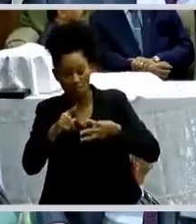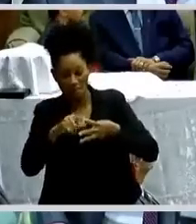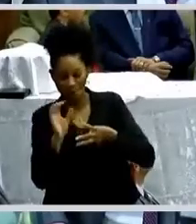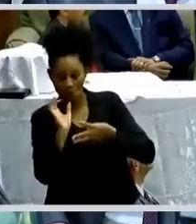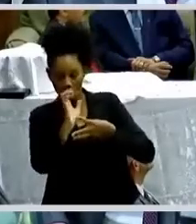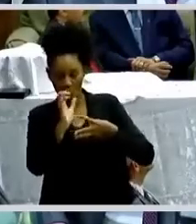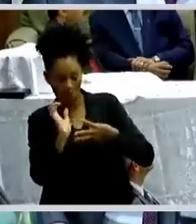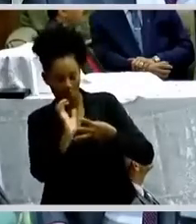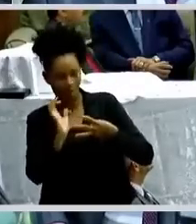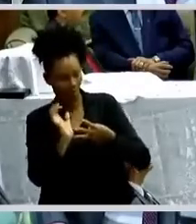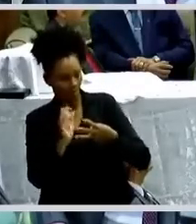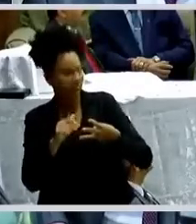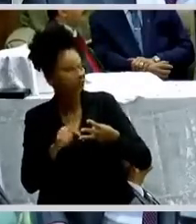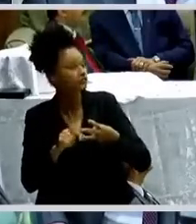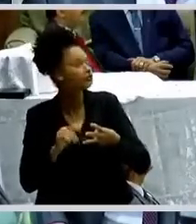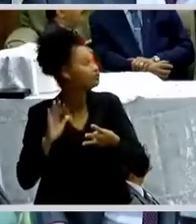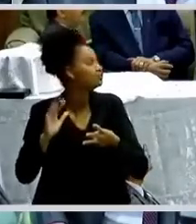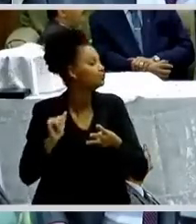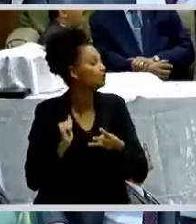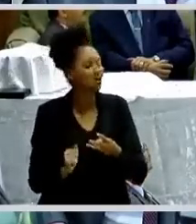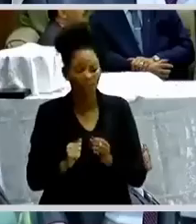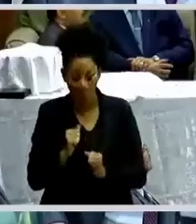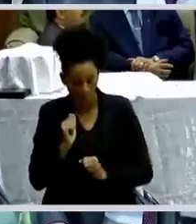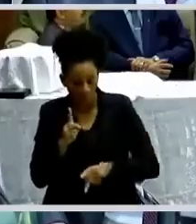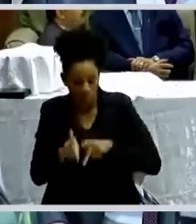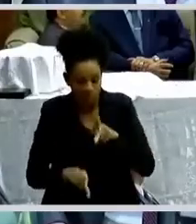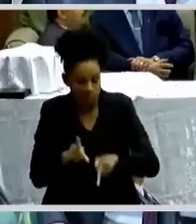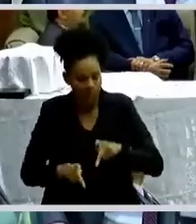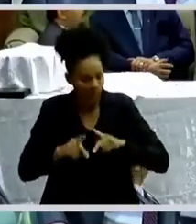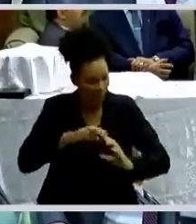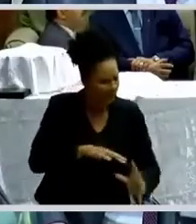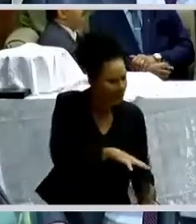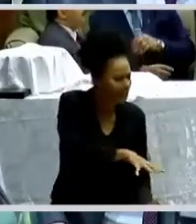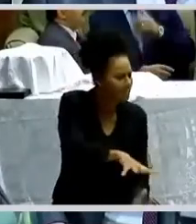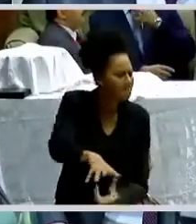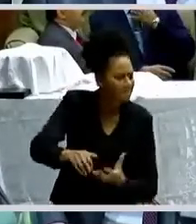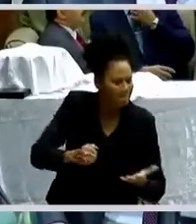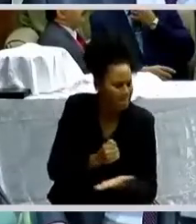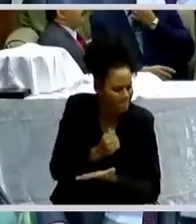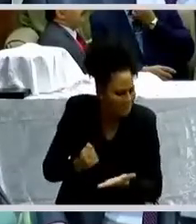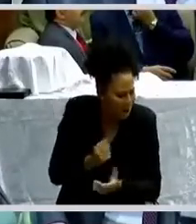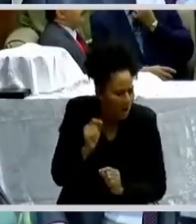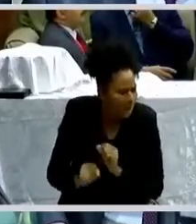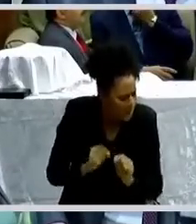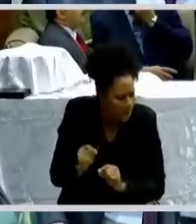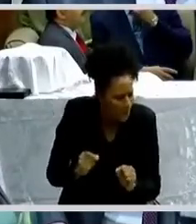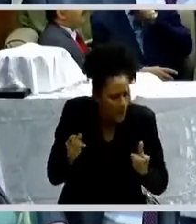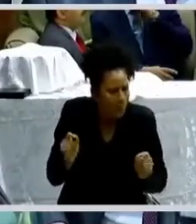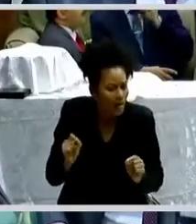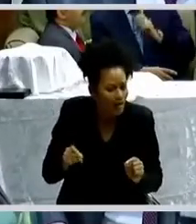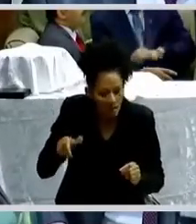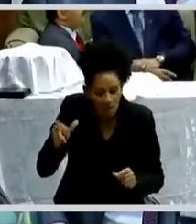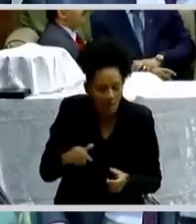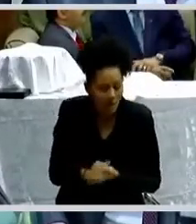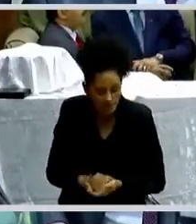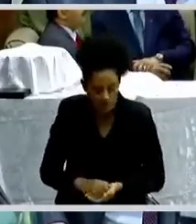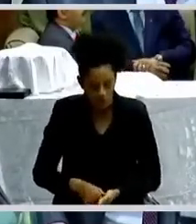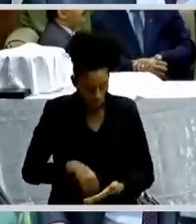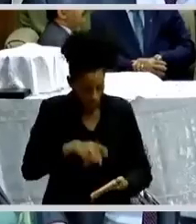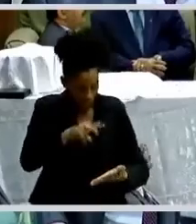clero, vinha o que ele chamava o povo da terra, que estava baseado em quê? Povo da terra. Vinha quem? Os